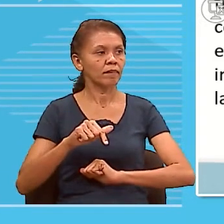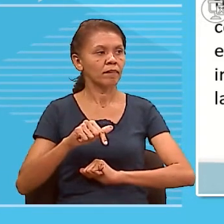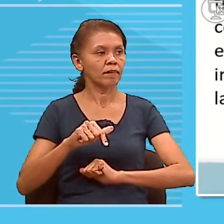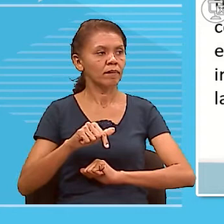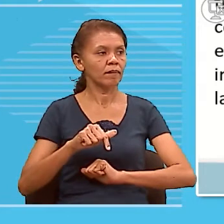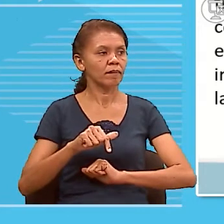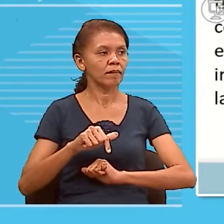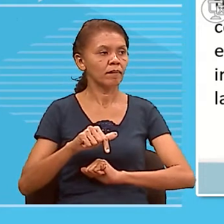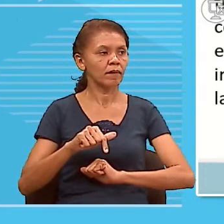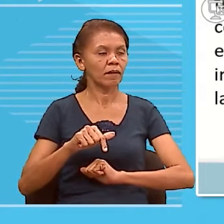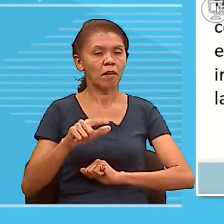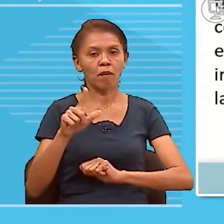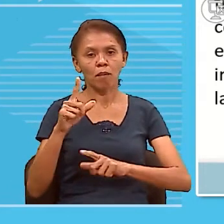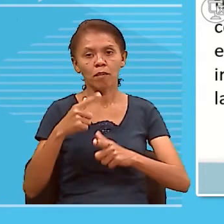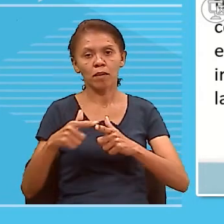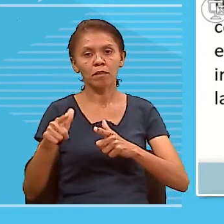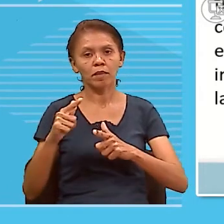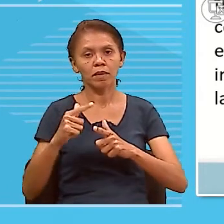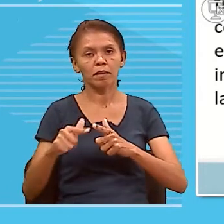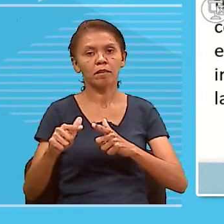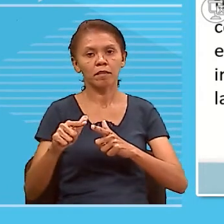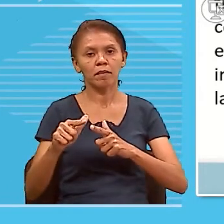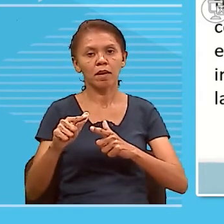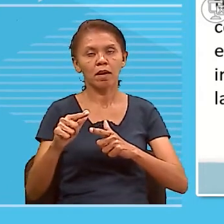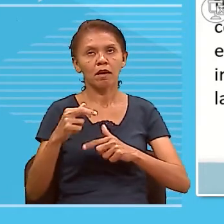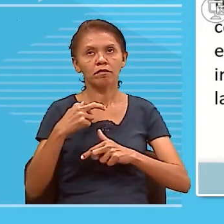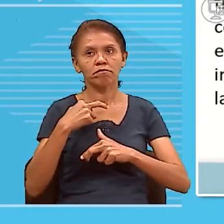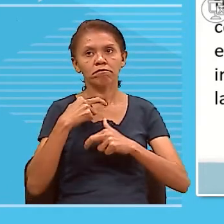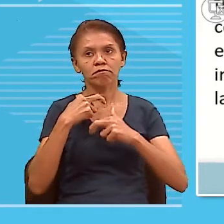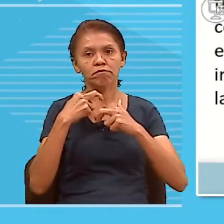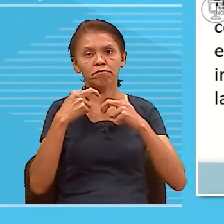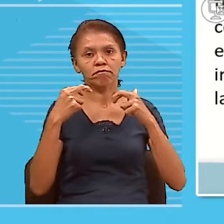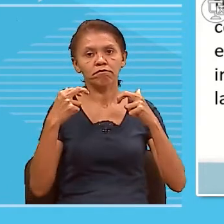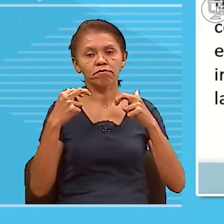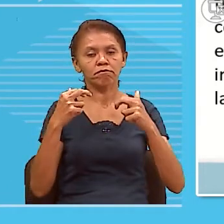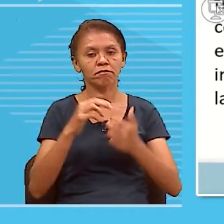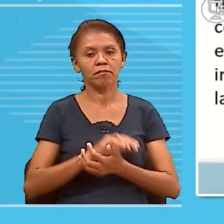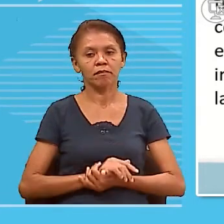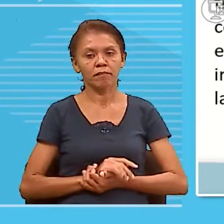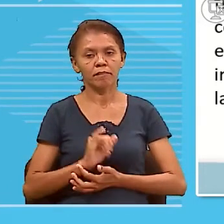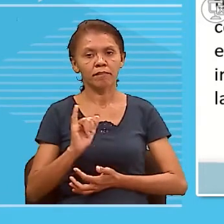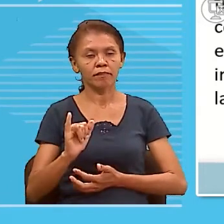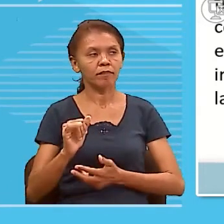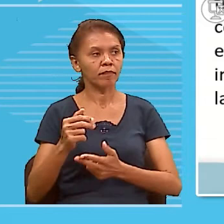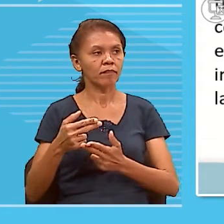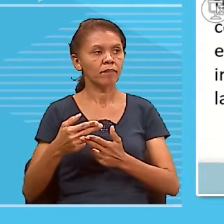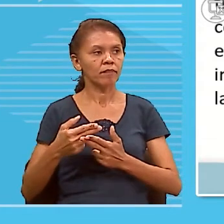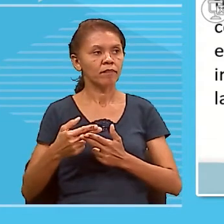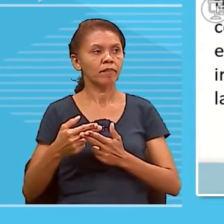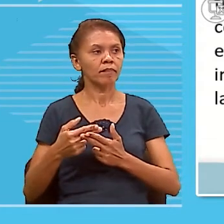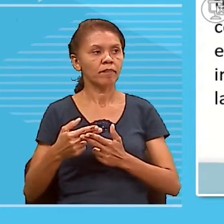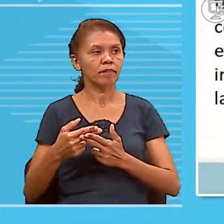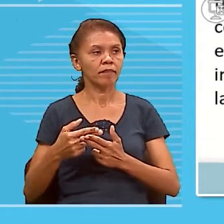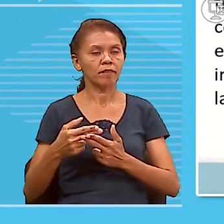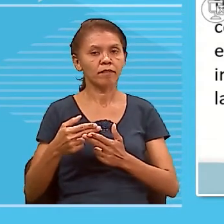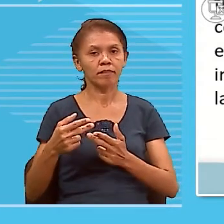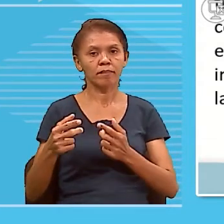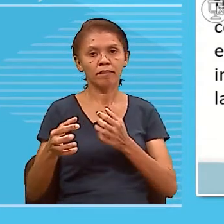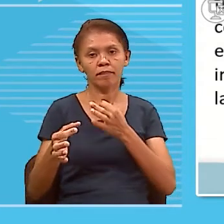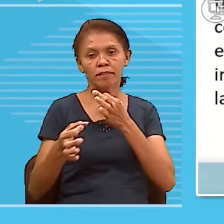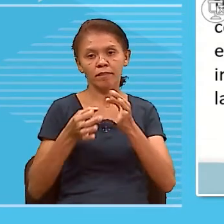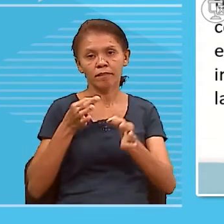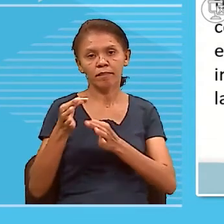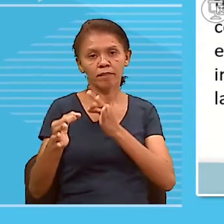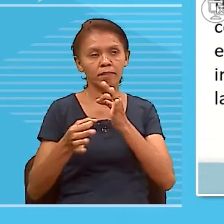aí e se você não emprega adequadamente este operador argumentativo você tem